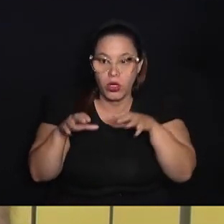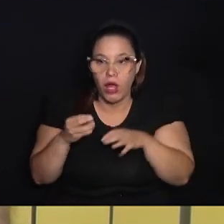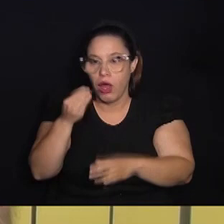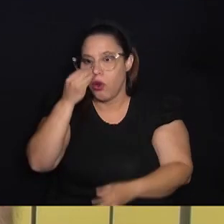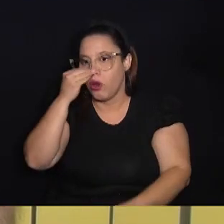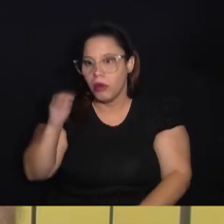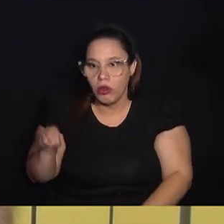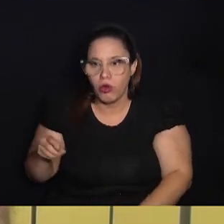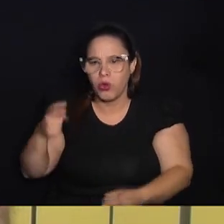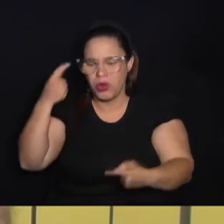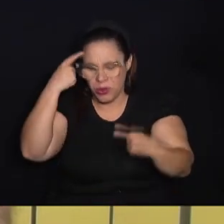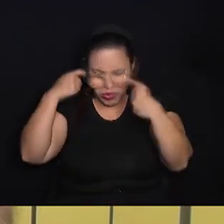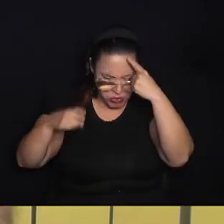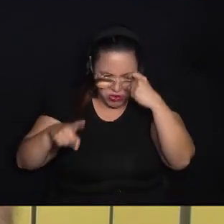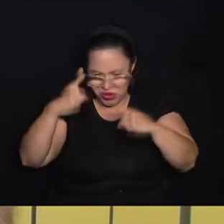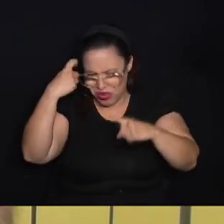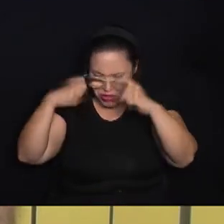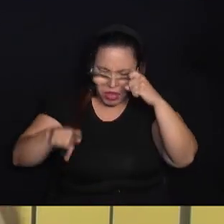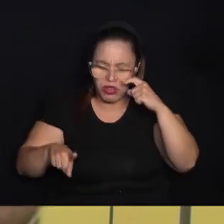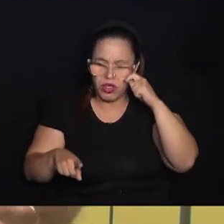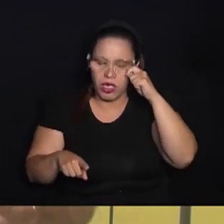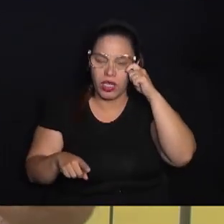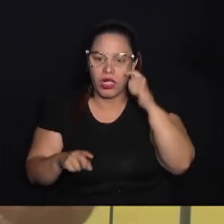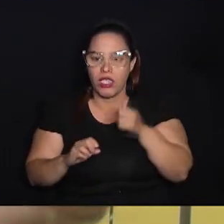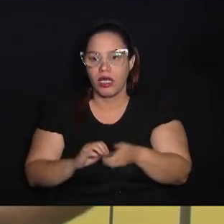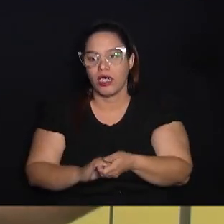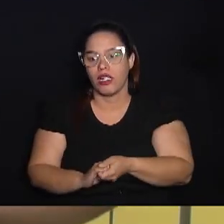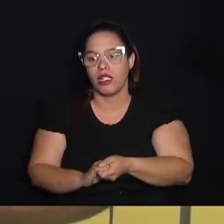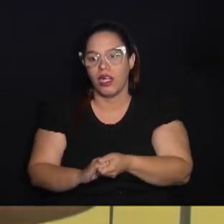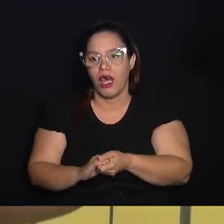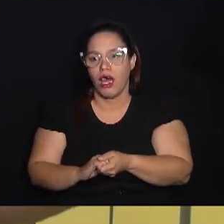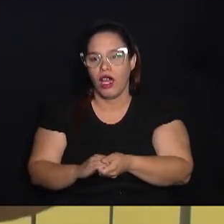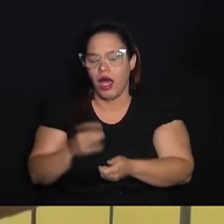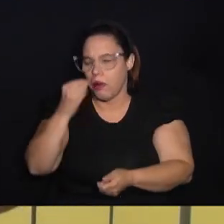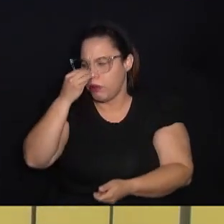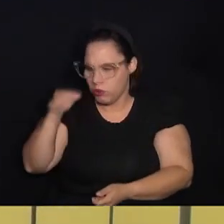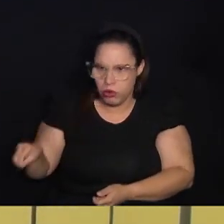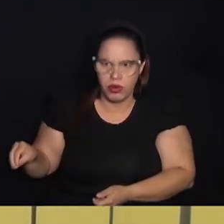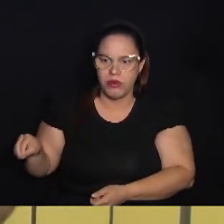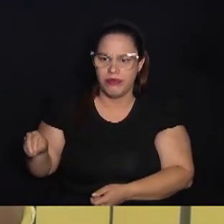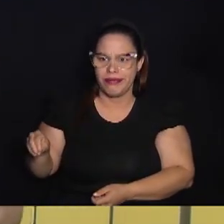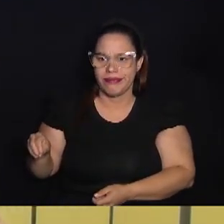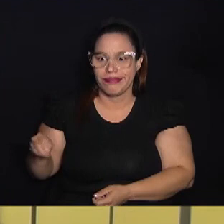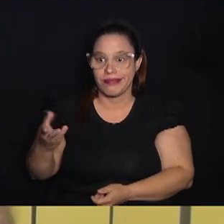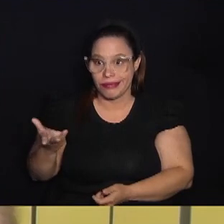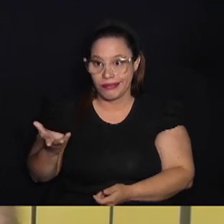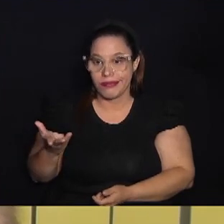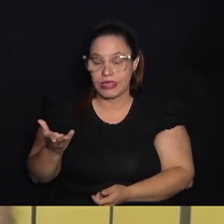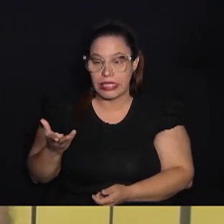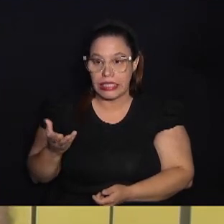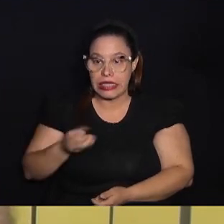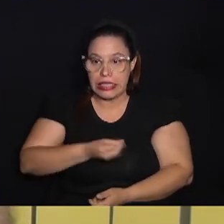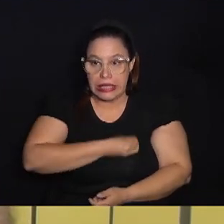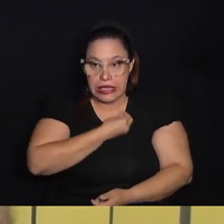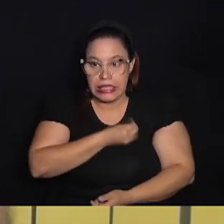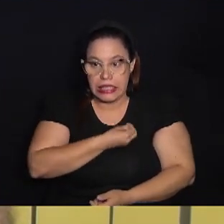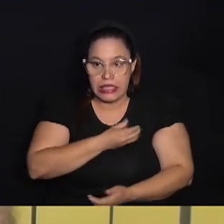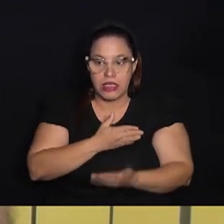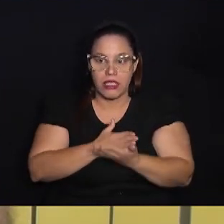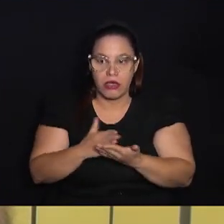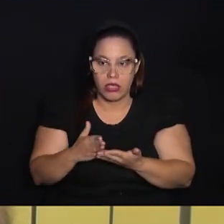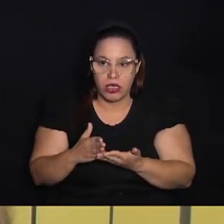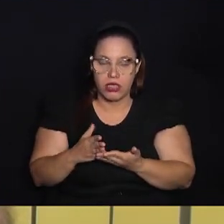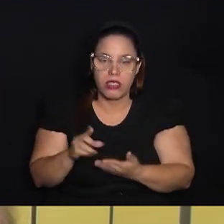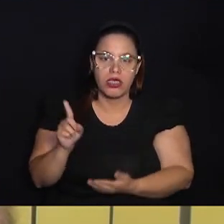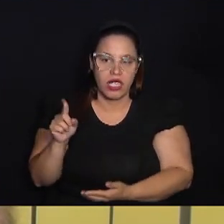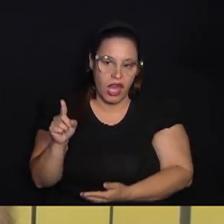então histórias ligadas a escravidão são traumas que ainda estão na cidade vivos então o começo era isso e com o